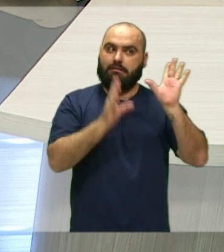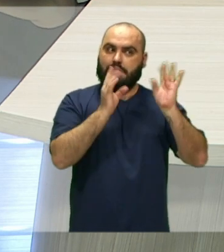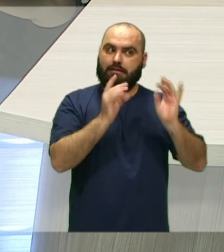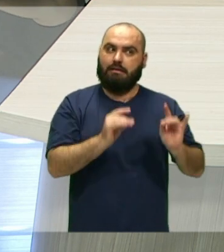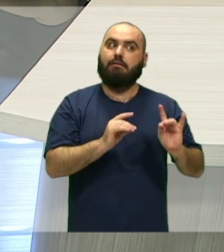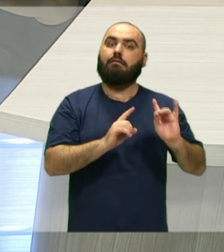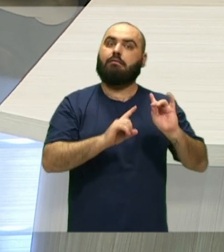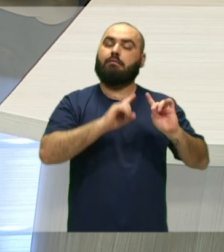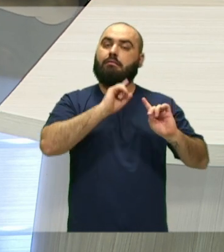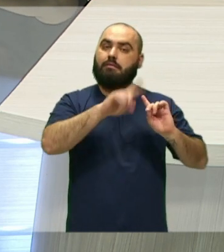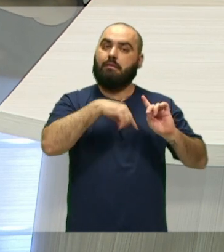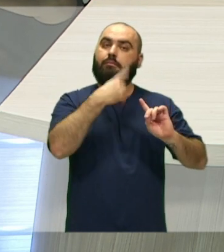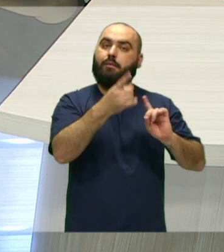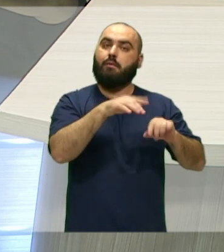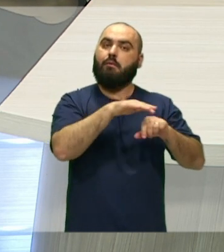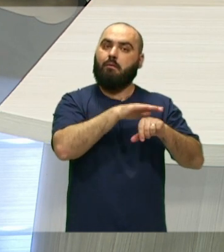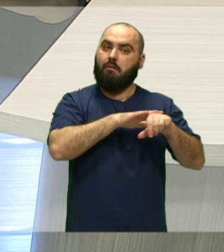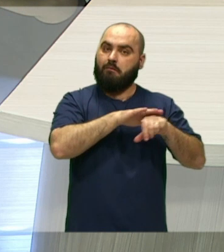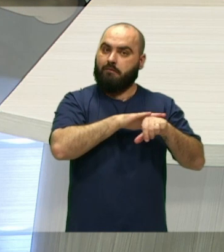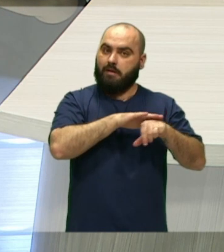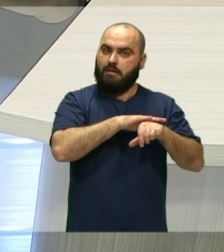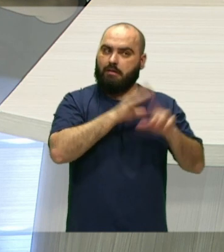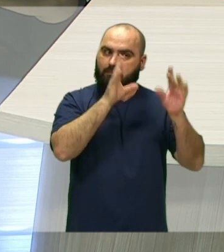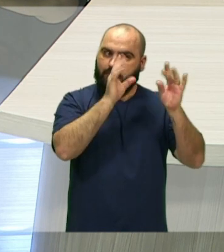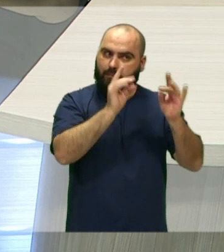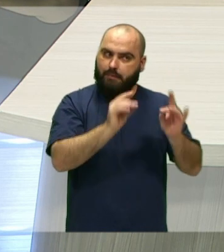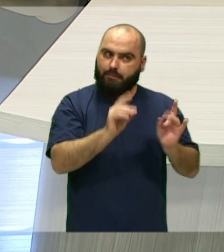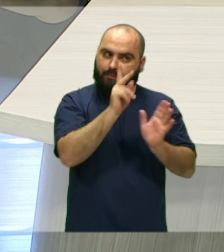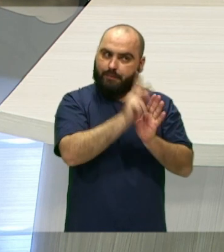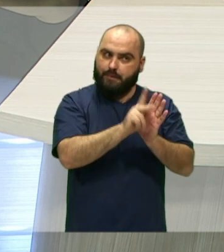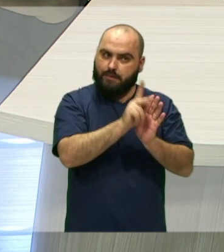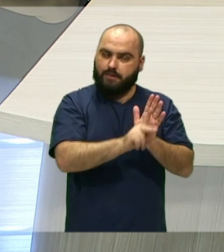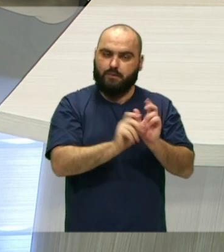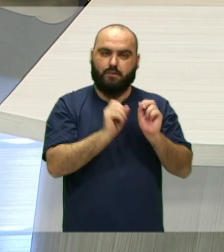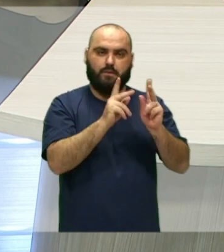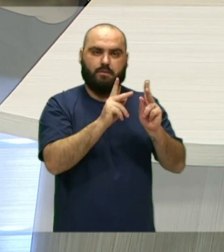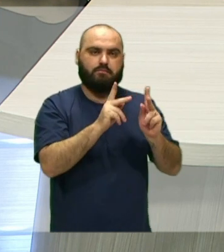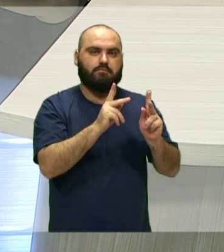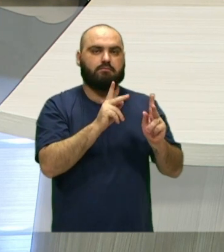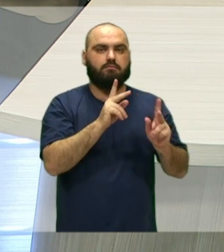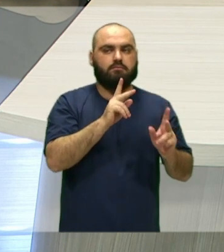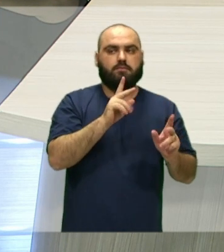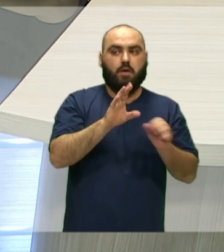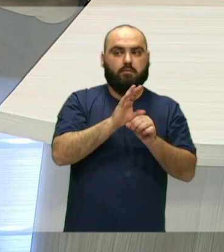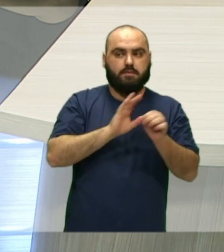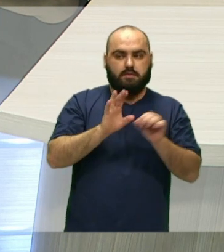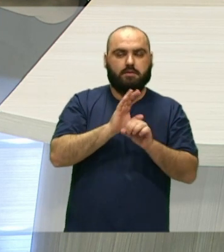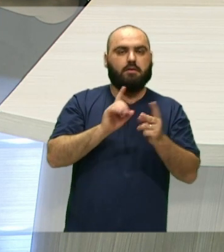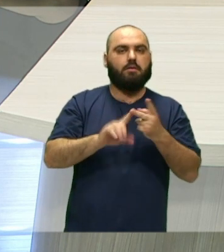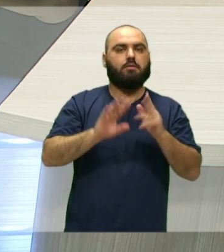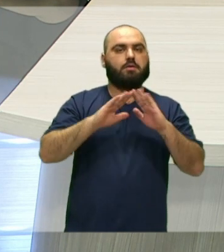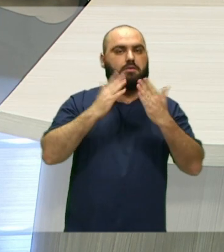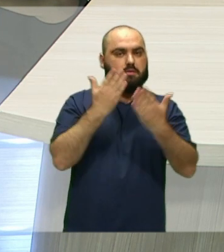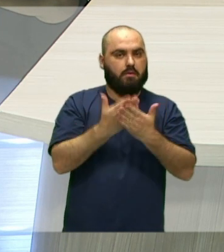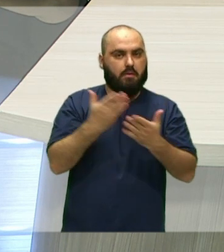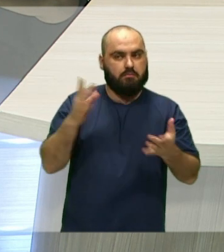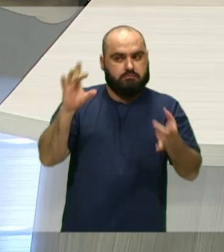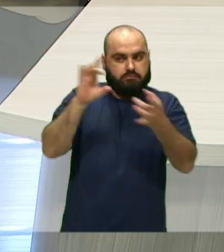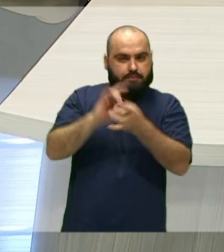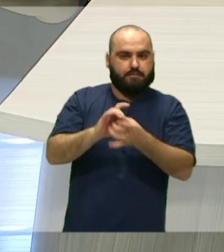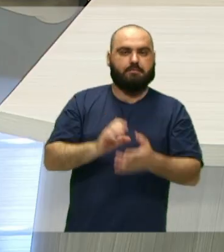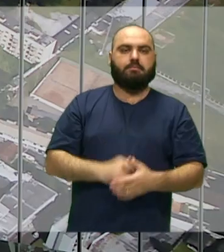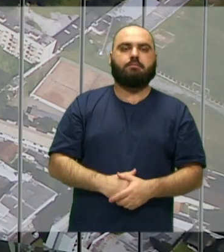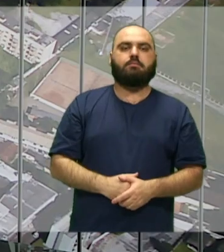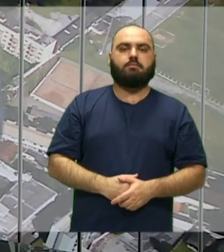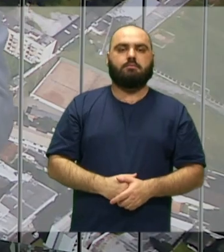isso a gente vai trazer no próximo bloco A gente vai especificar bem os programas que tanto a comissão quanto a escola acabam encabeçando aqui dentro da câmara